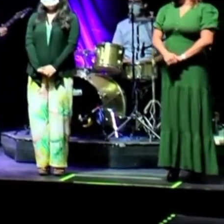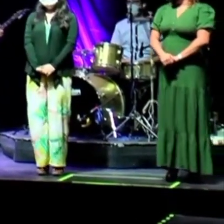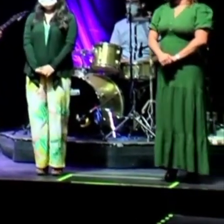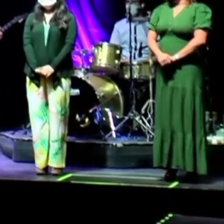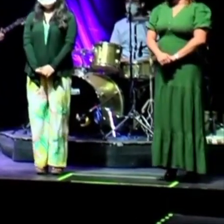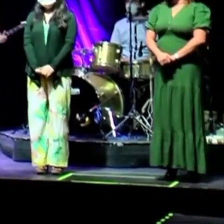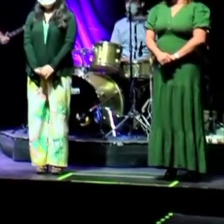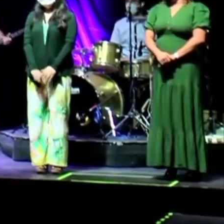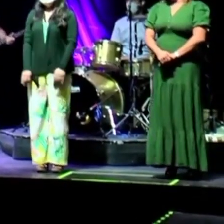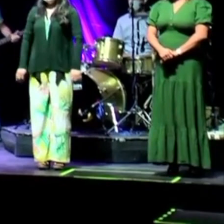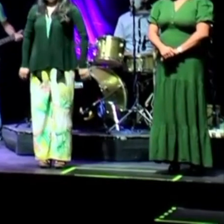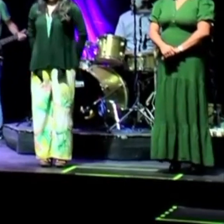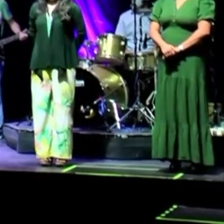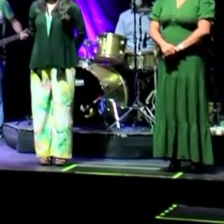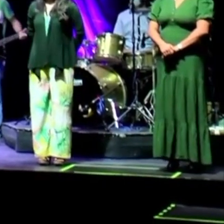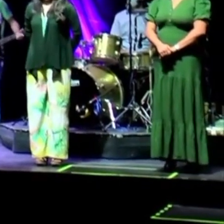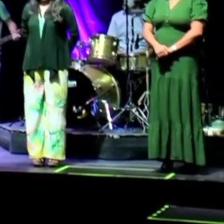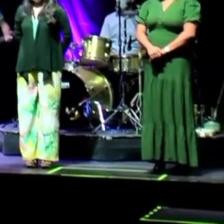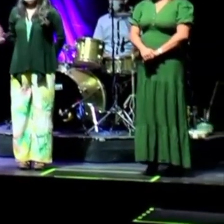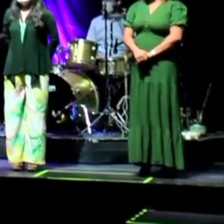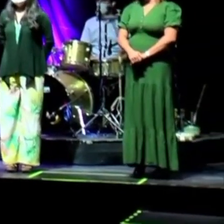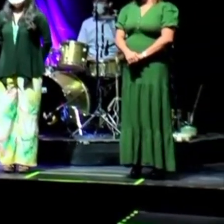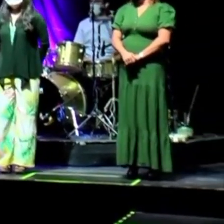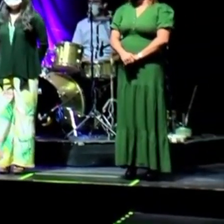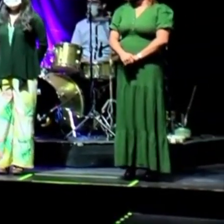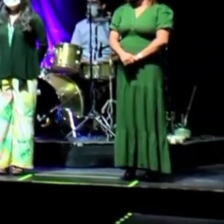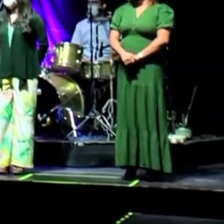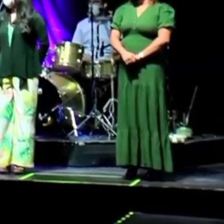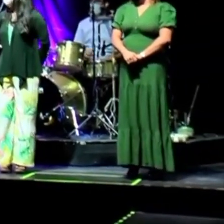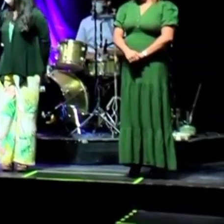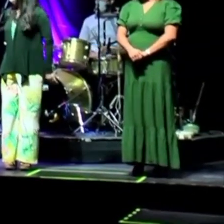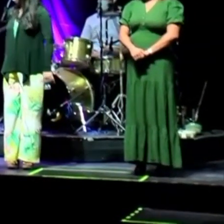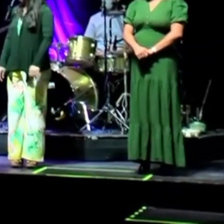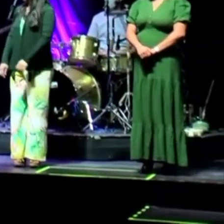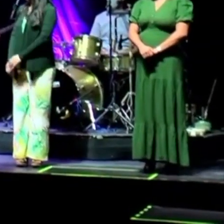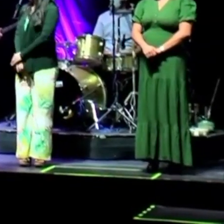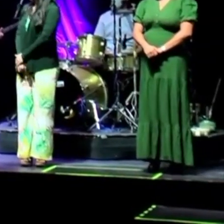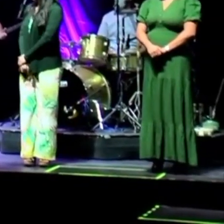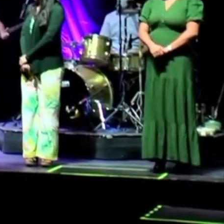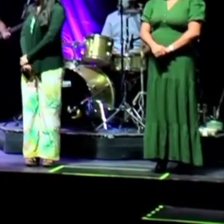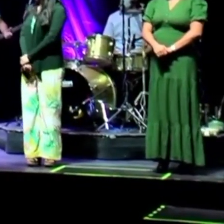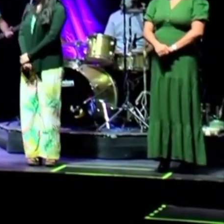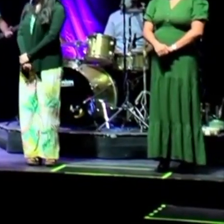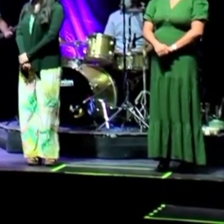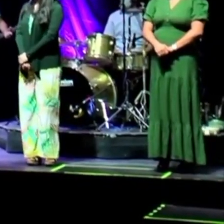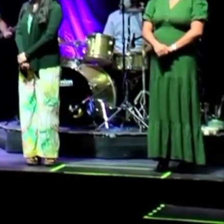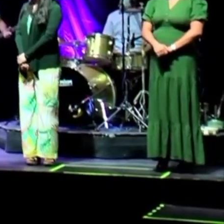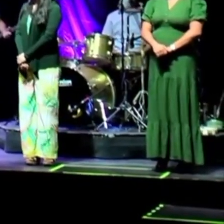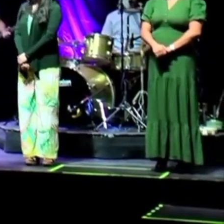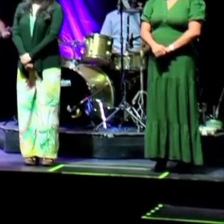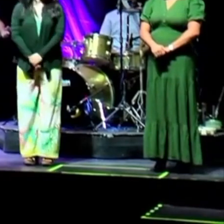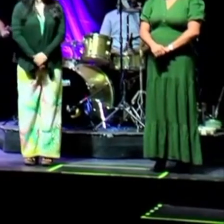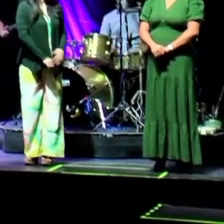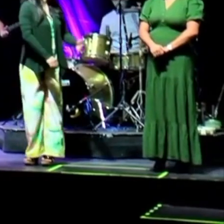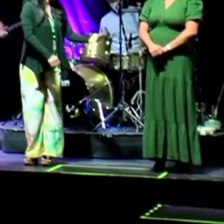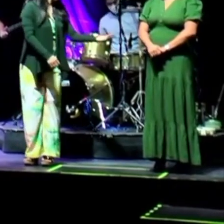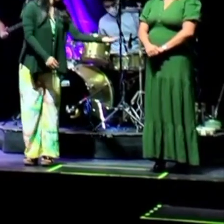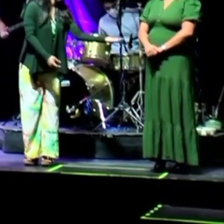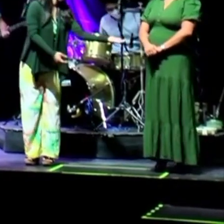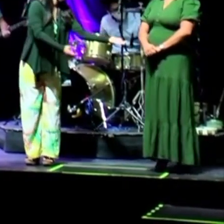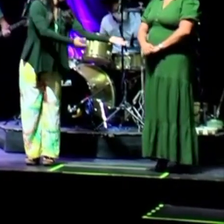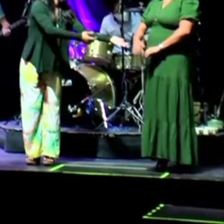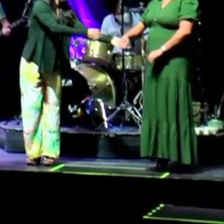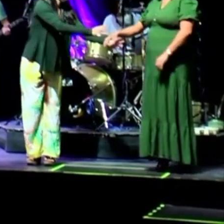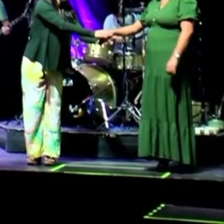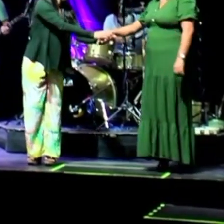aí, muita gente ainda chegando, mas você chegou mais cedo. Você já deu aí uma boa noite para a pessoa ao seu lado? Já disse como é bom